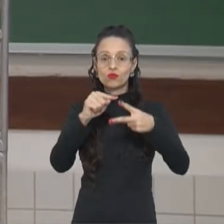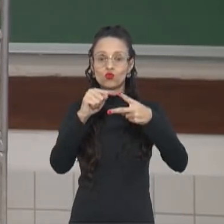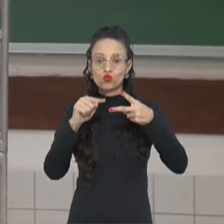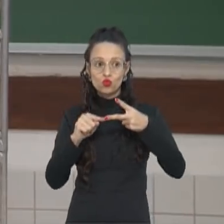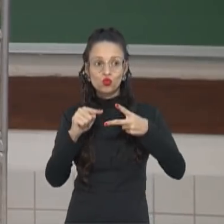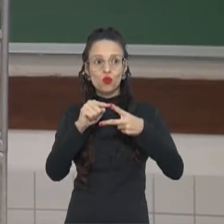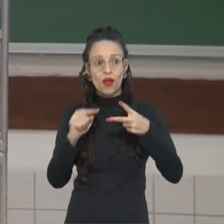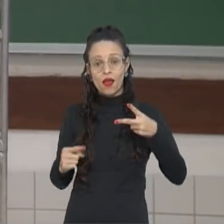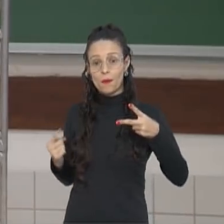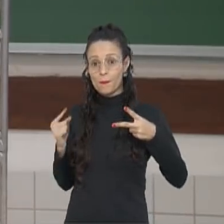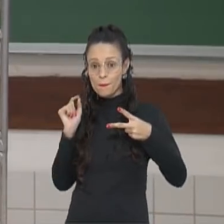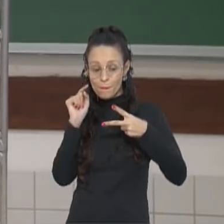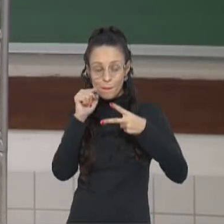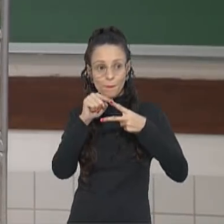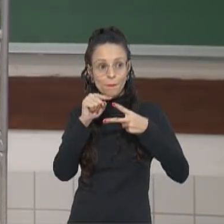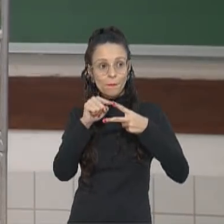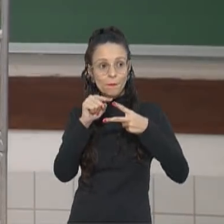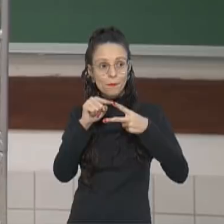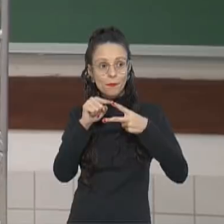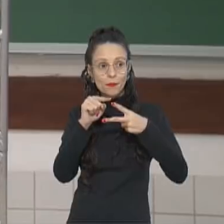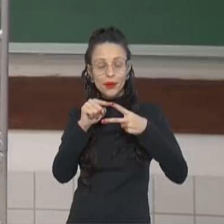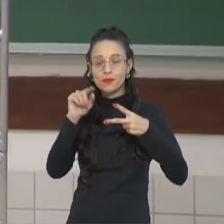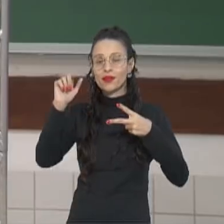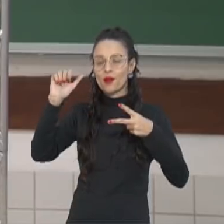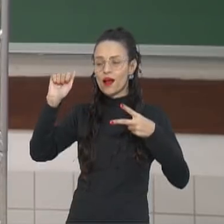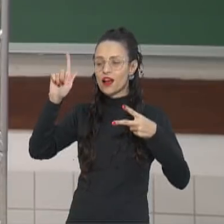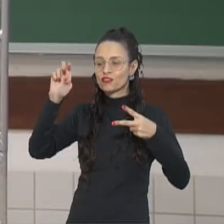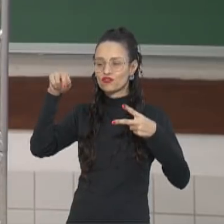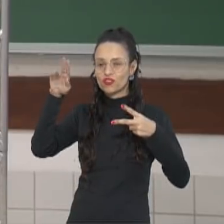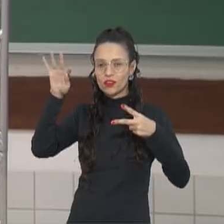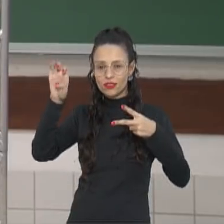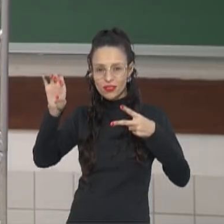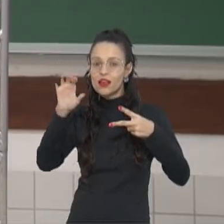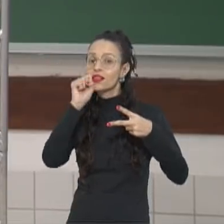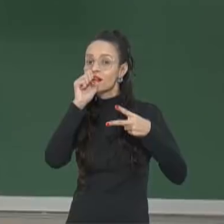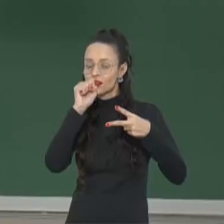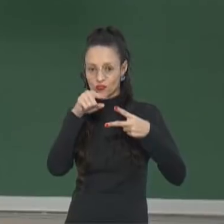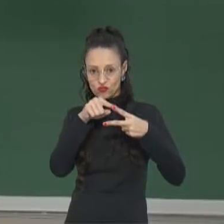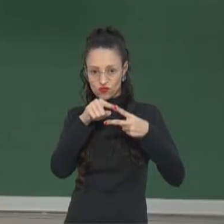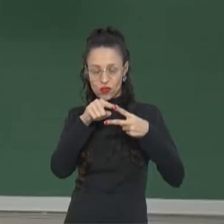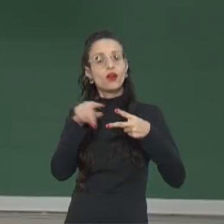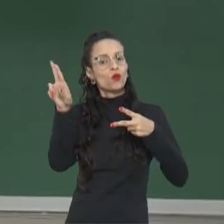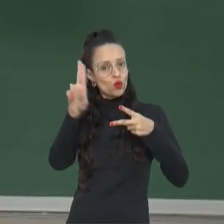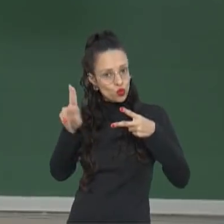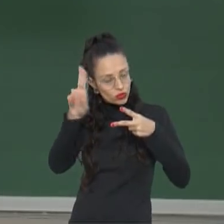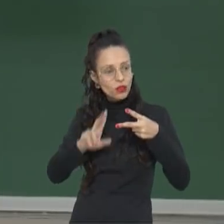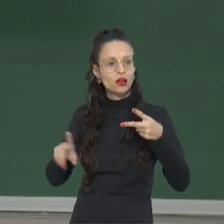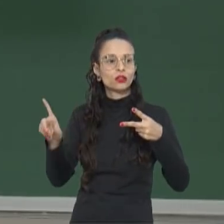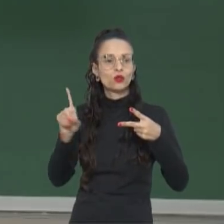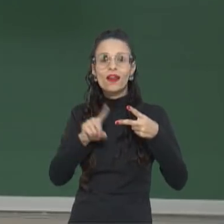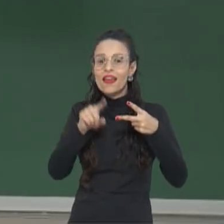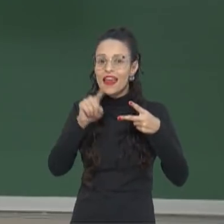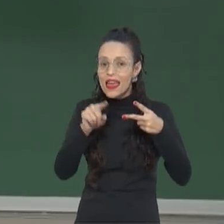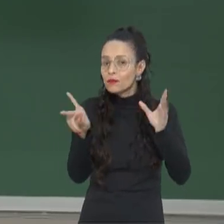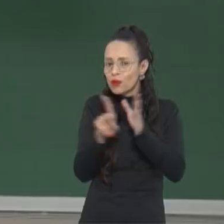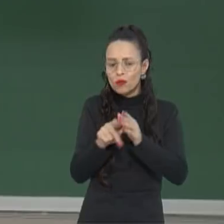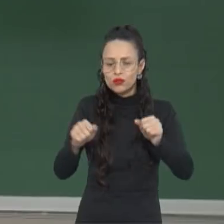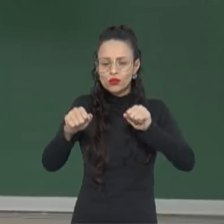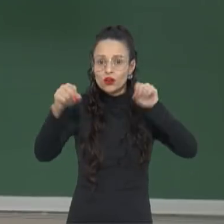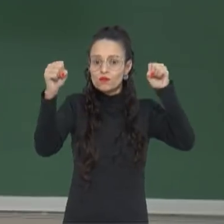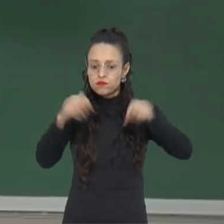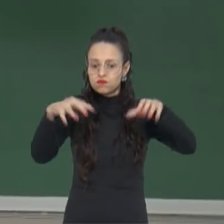você. Primeiro, o agente laranja. Na Guerra do Vietnã foi muito usado. É uma arma química,